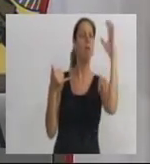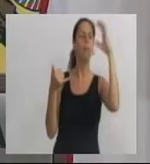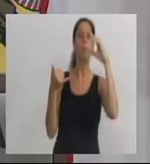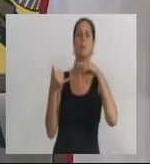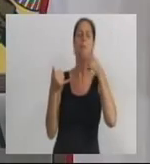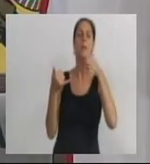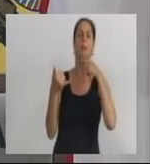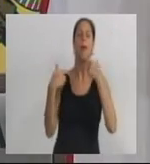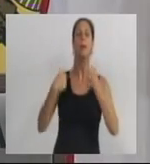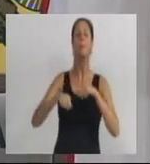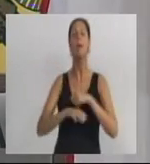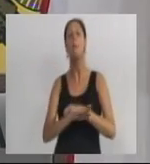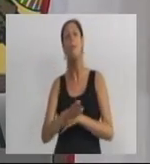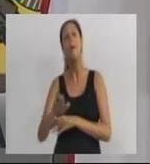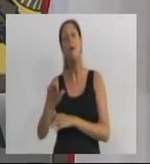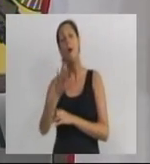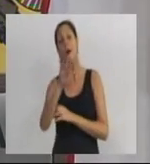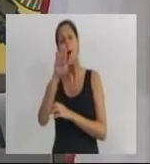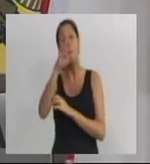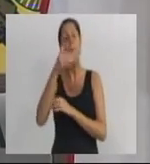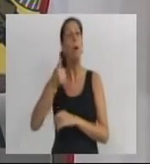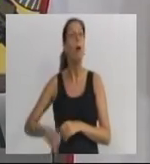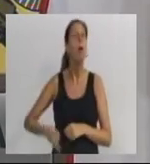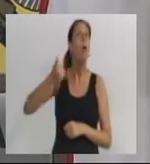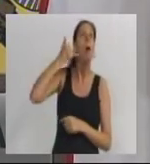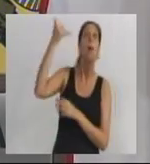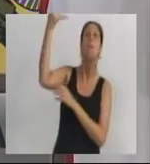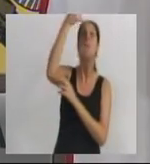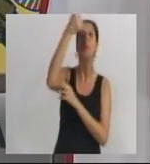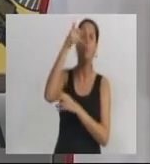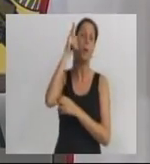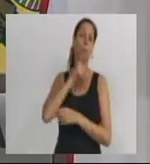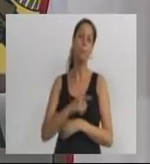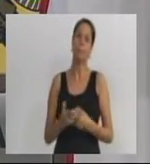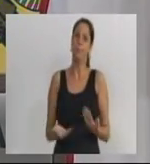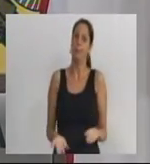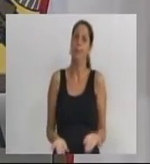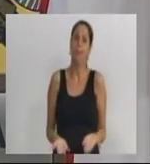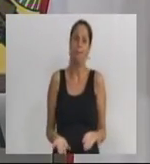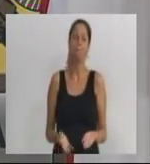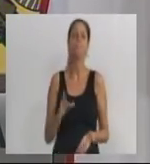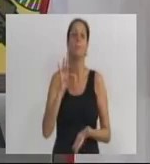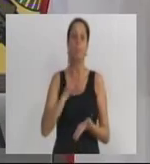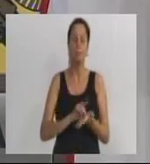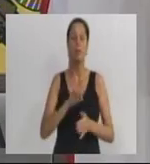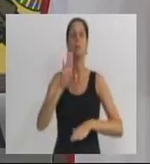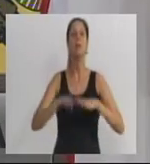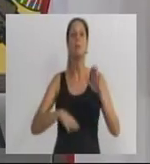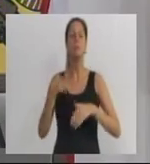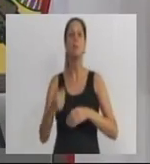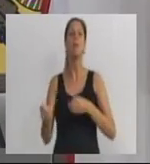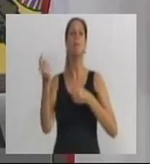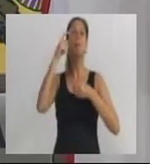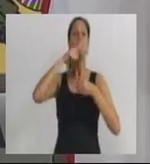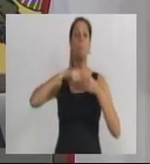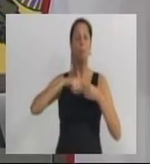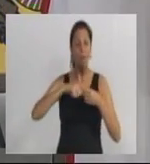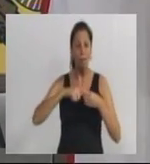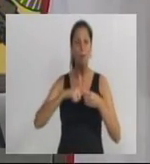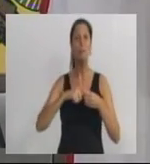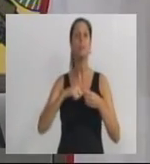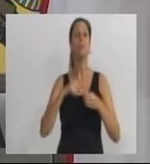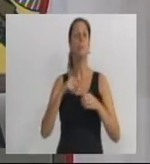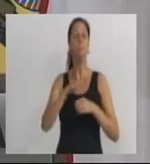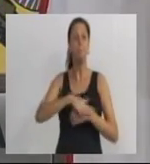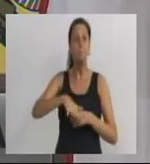saída da Franz Wallis, ou ir lá na Via Moinho, ou voltar na Itopava Central para tentar fazer uma ligação de telefone celular. Então, por